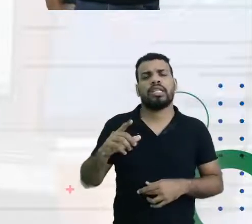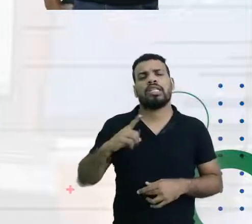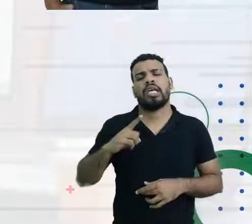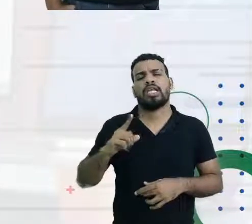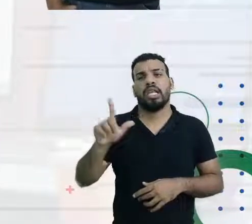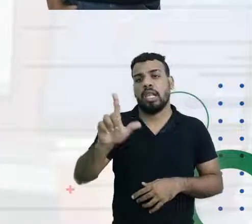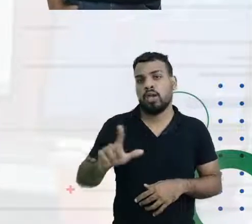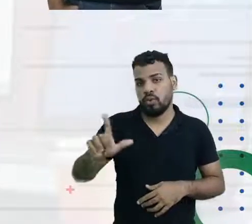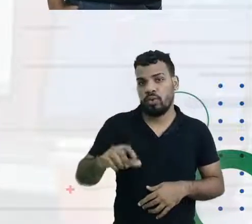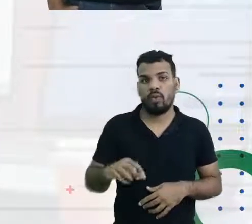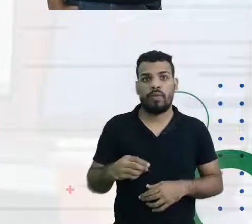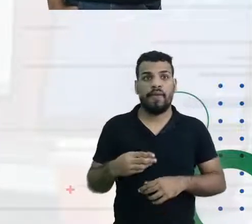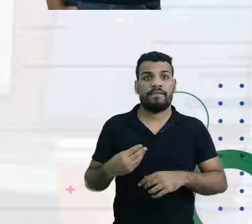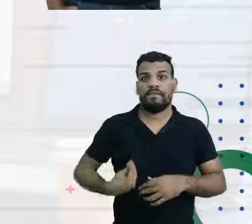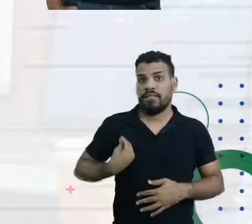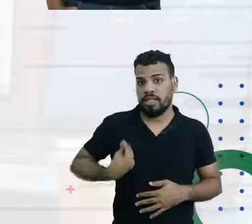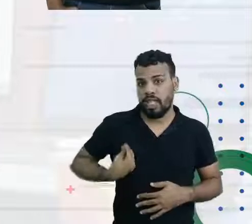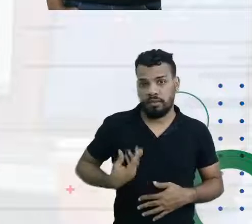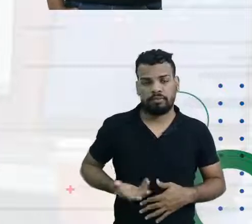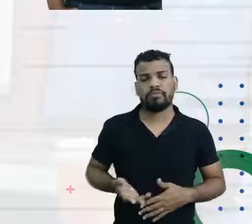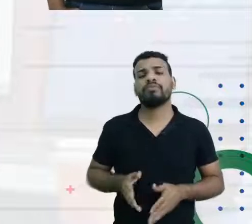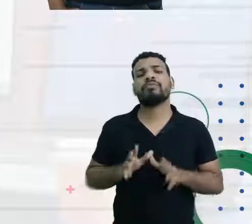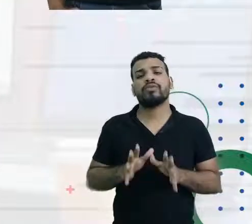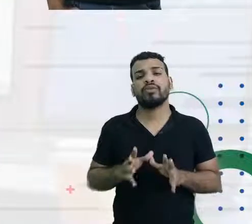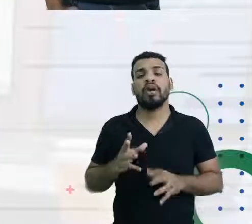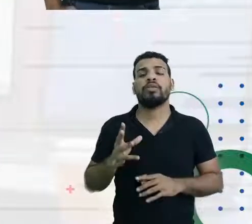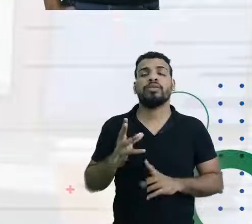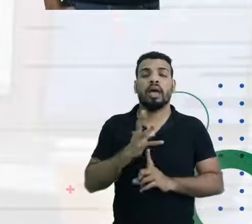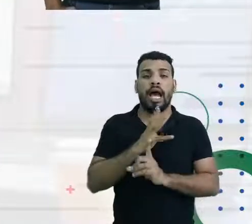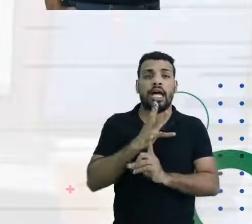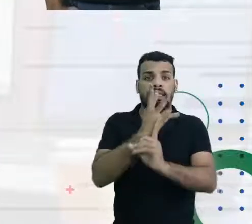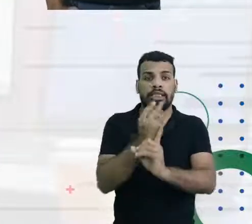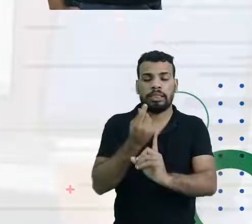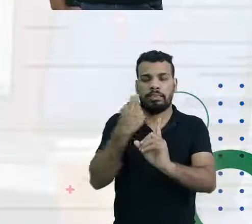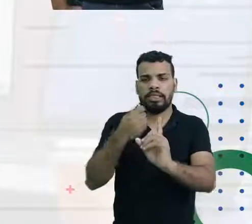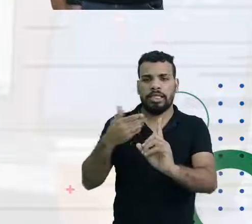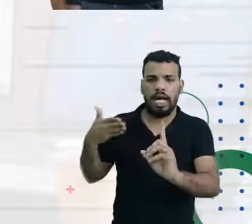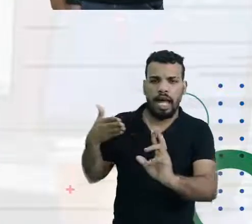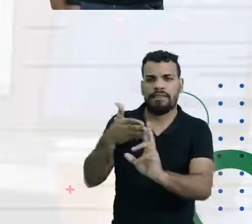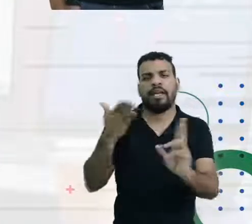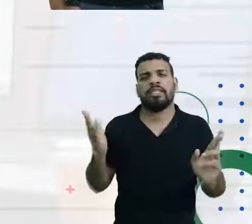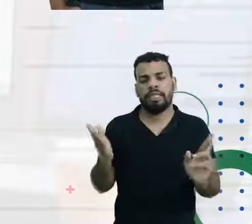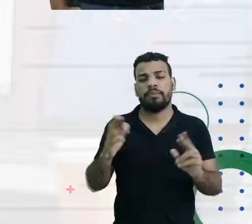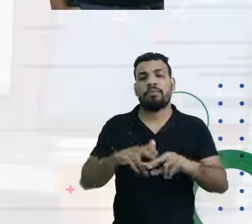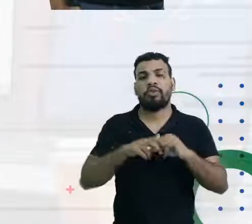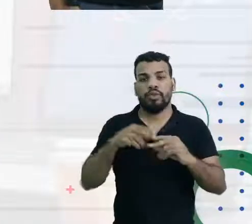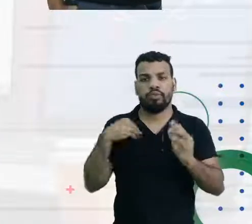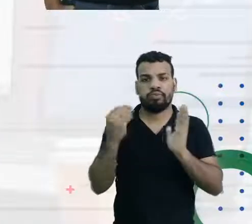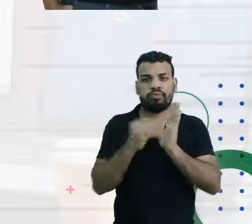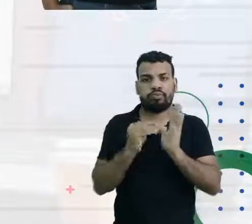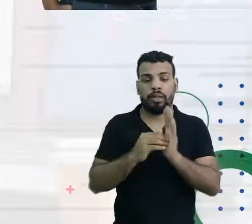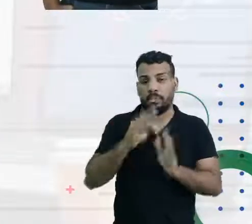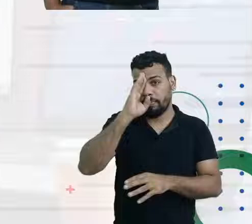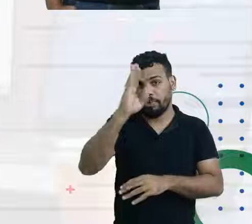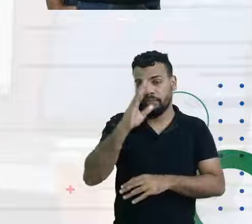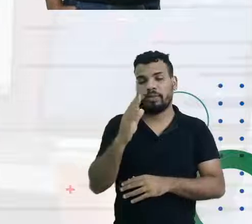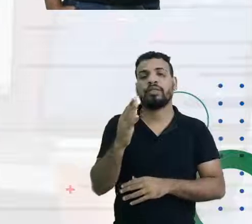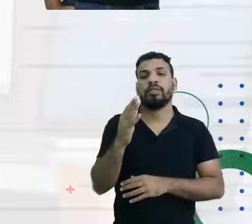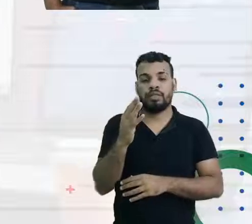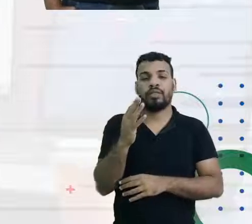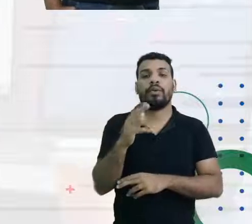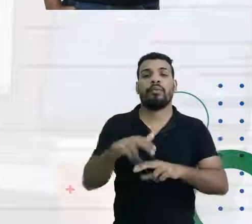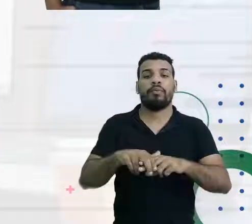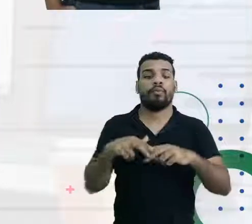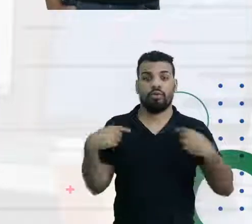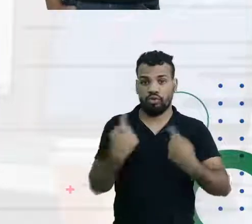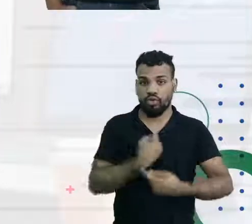na vida. Tudo para um artista tem que ser referência. Por isso que eu coloquei as minhas principais lá no começo. E é interessante que a gente esteja